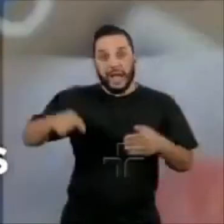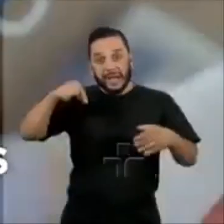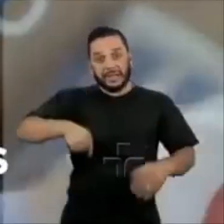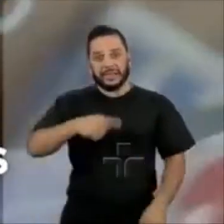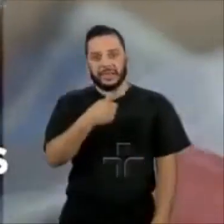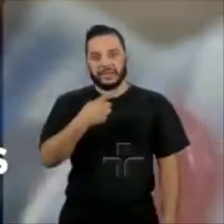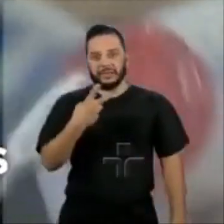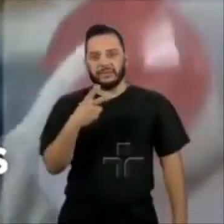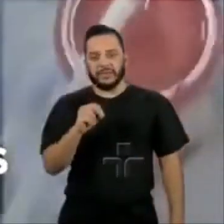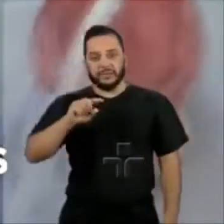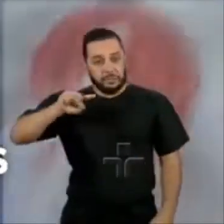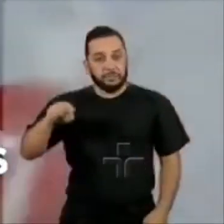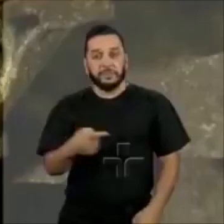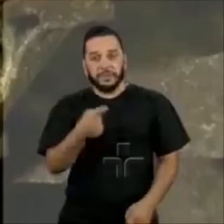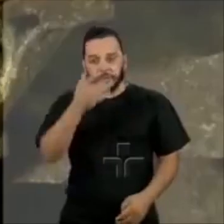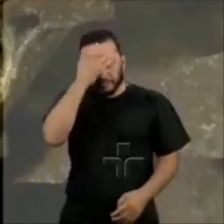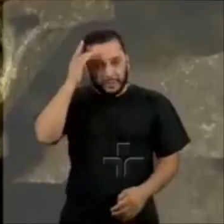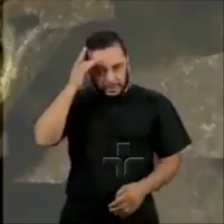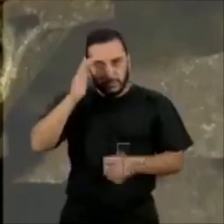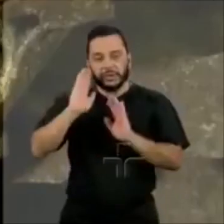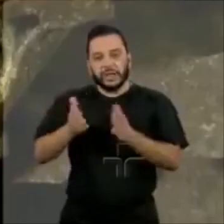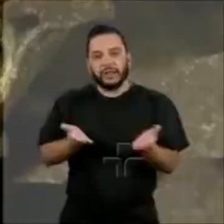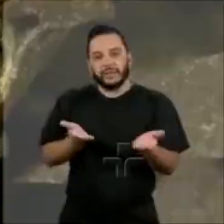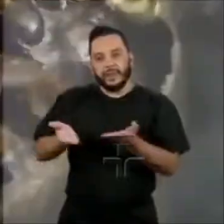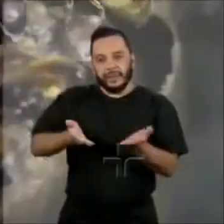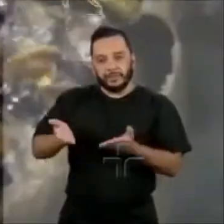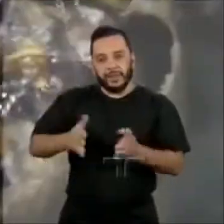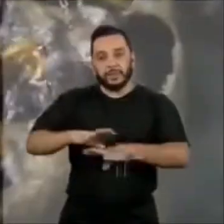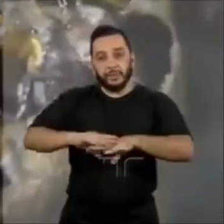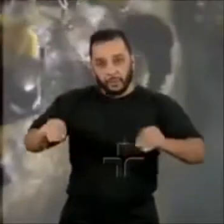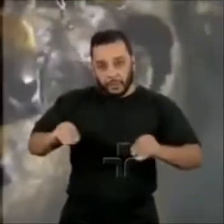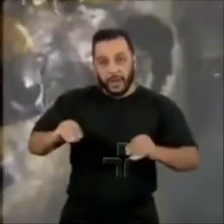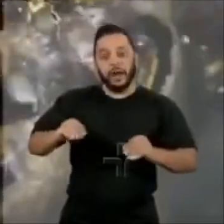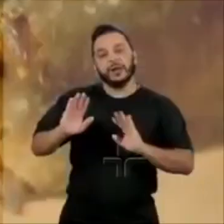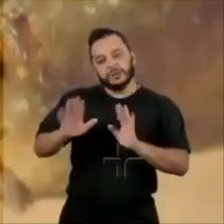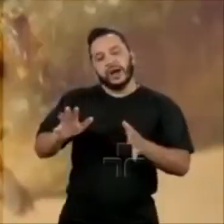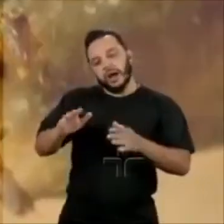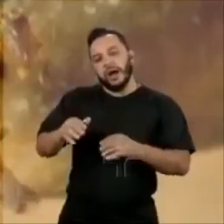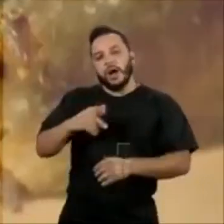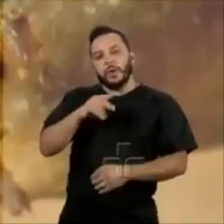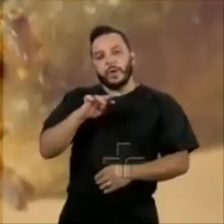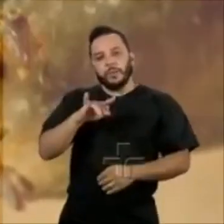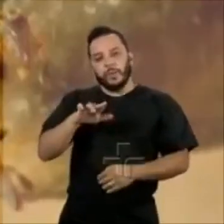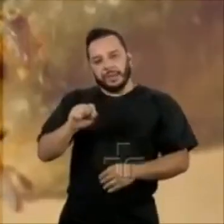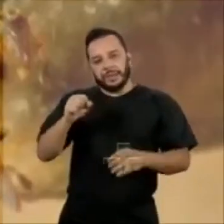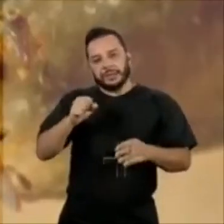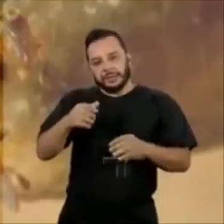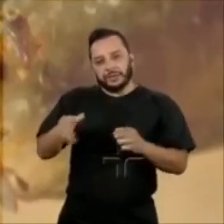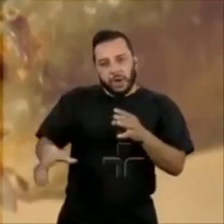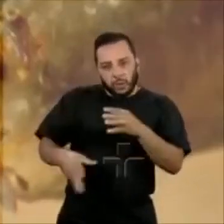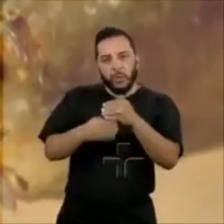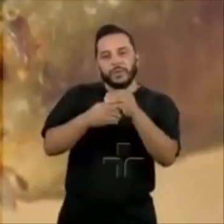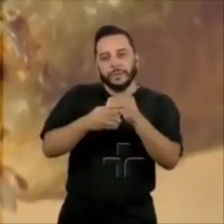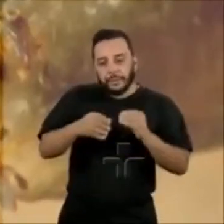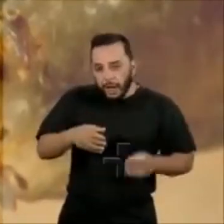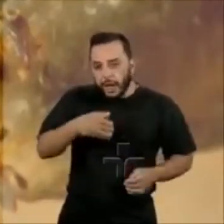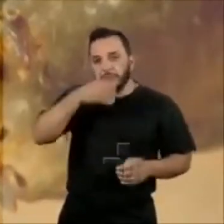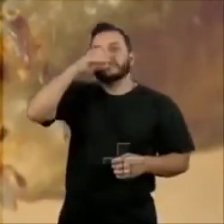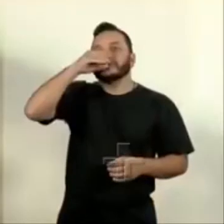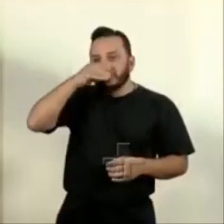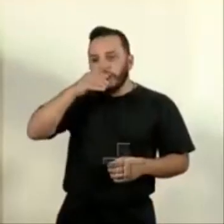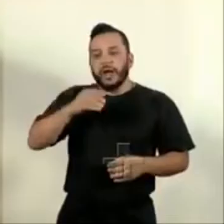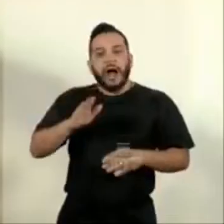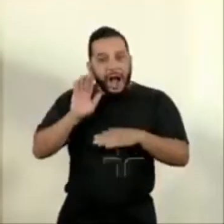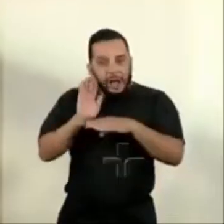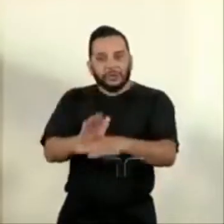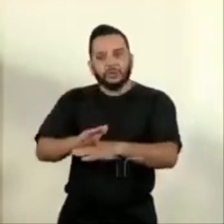mil brasileiros fazem hemodiálise a própolis pode ser um tratamento complementar acessível para diminuir o avanço da doença